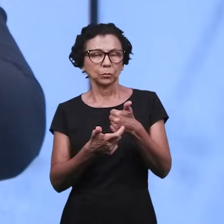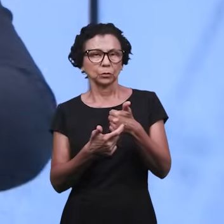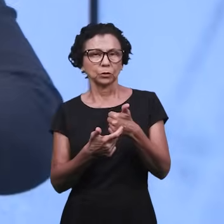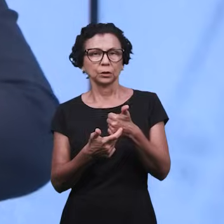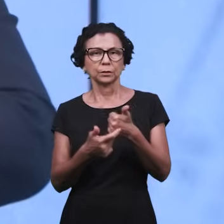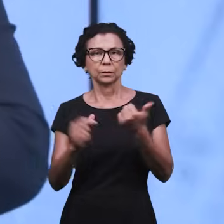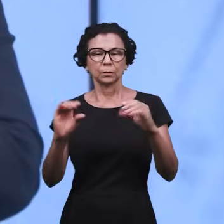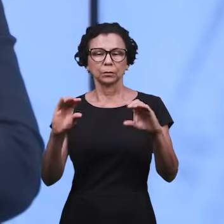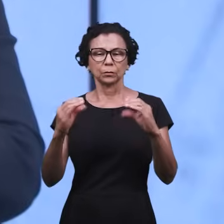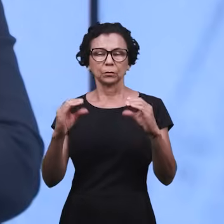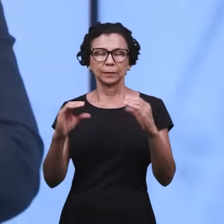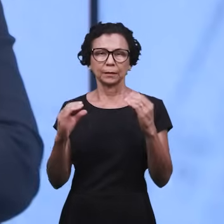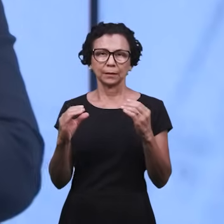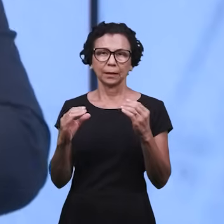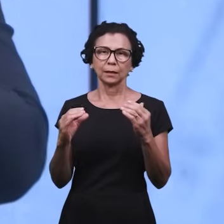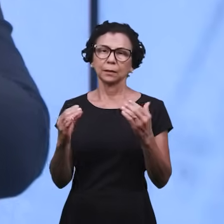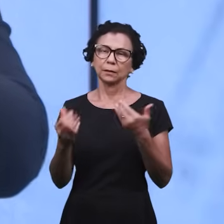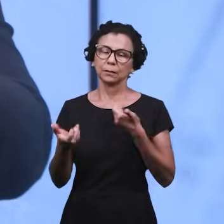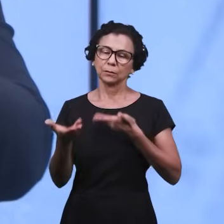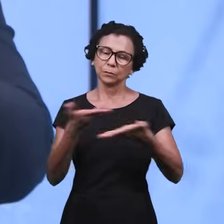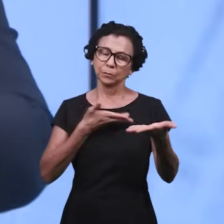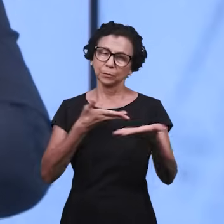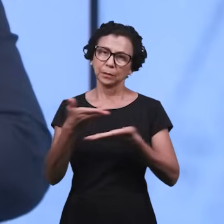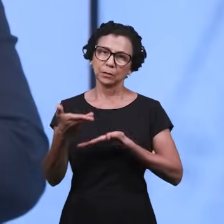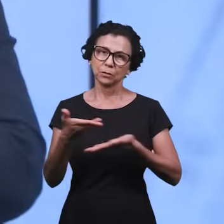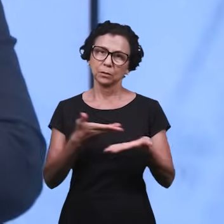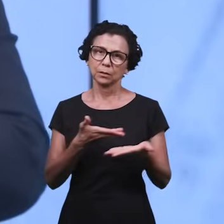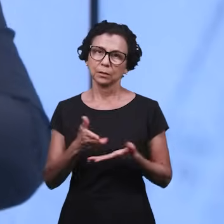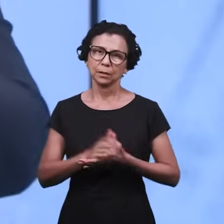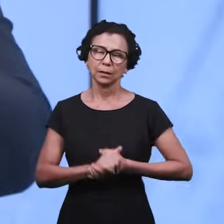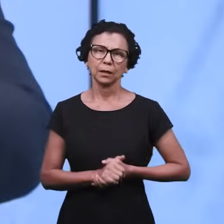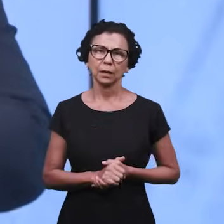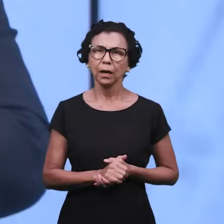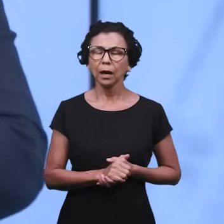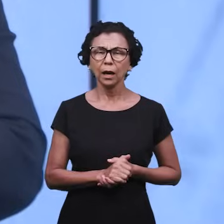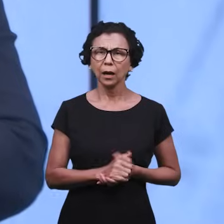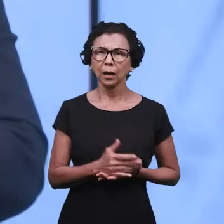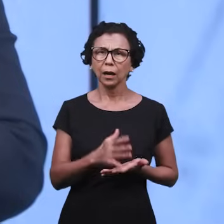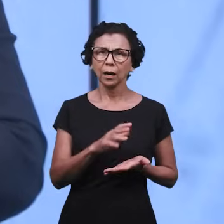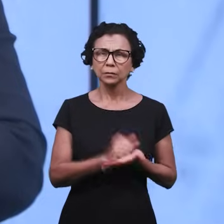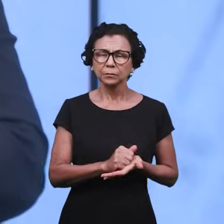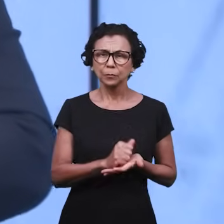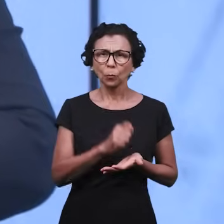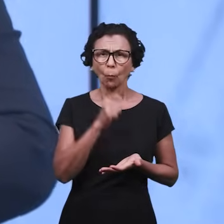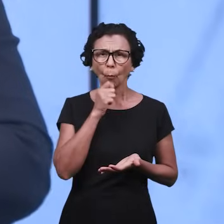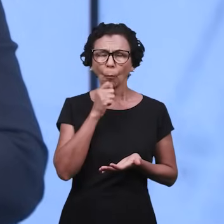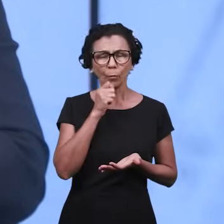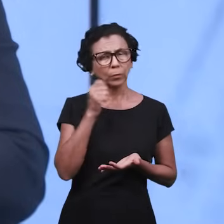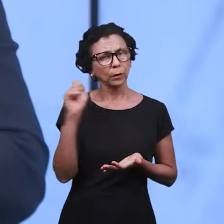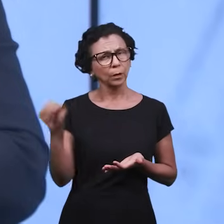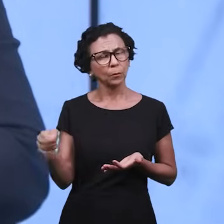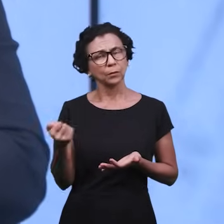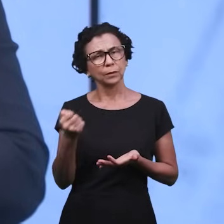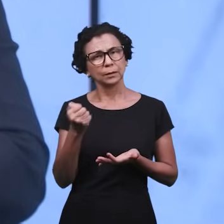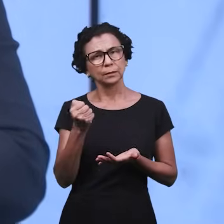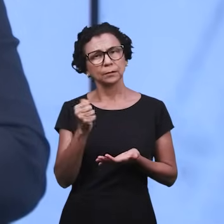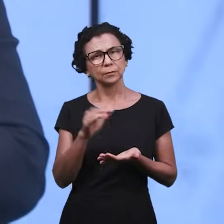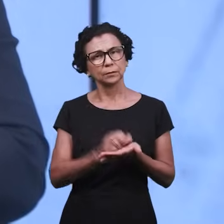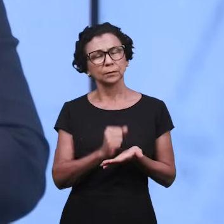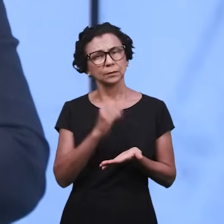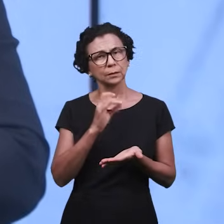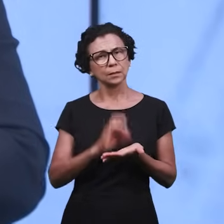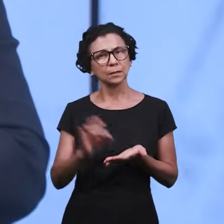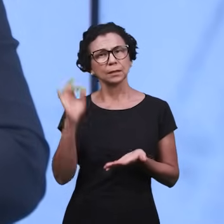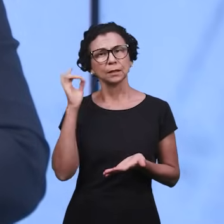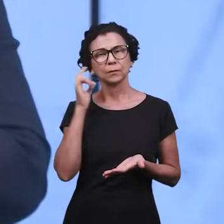e também para compartilhar. E se você não estiver inscrito, se inscreva para você receber todos os conteúdos que são gerados